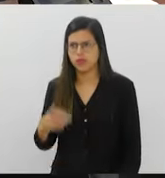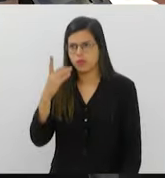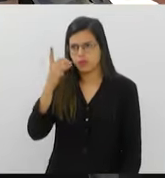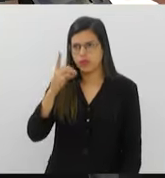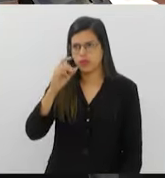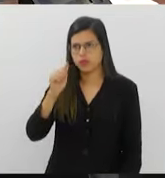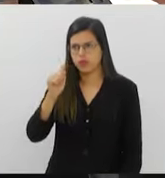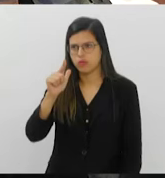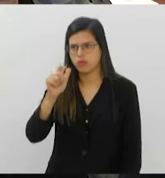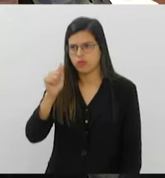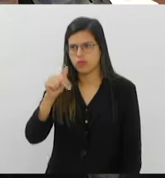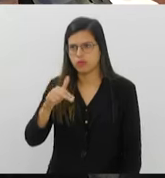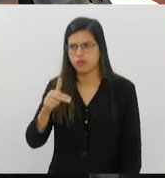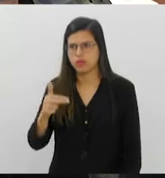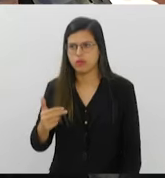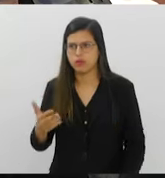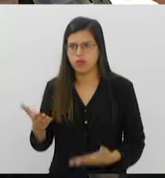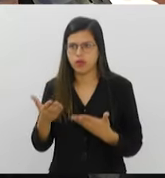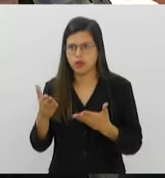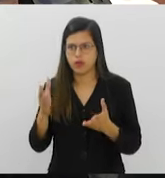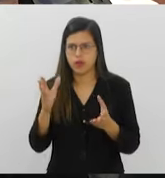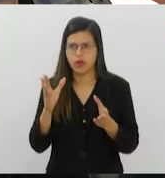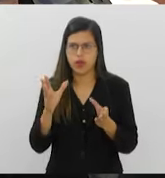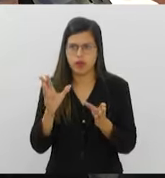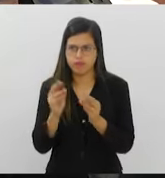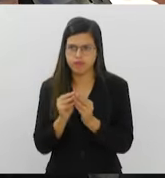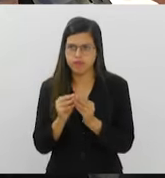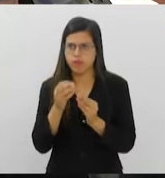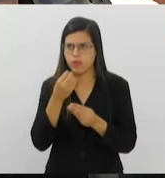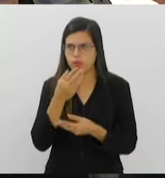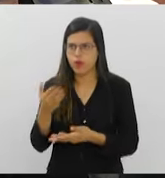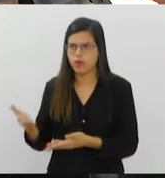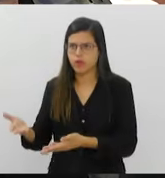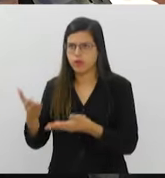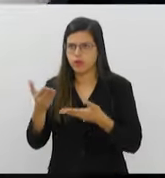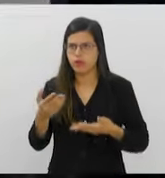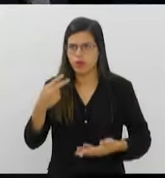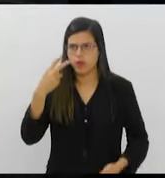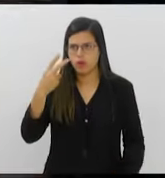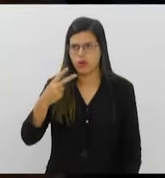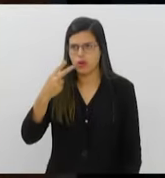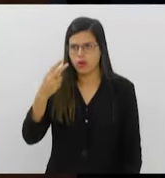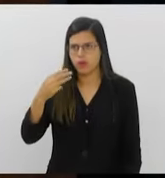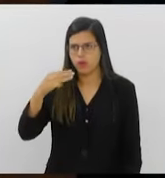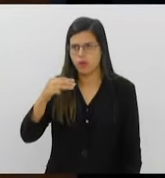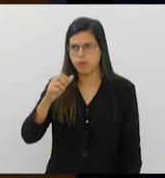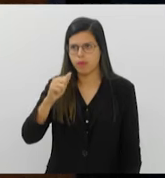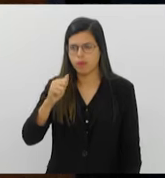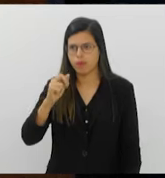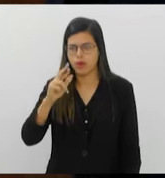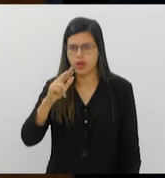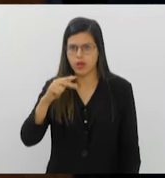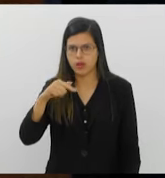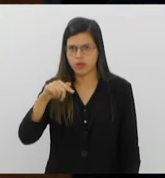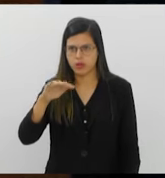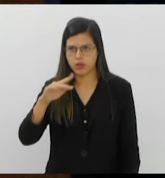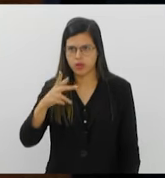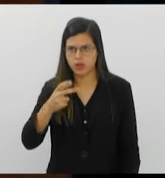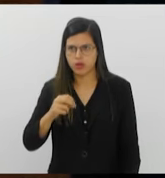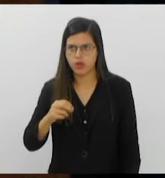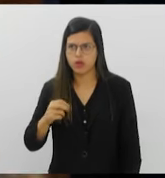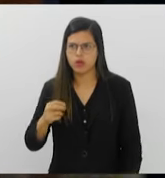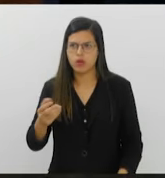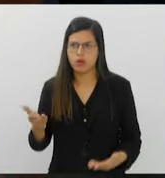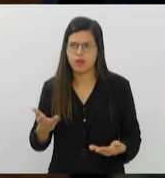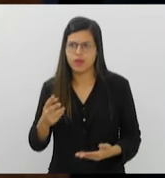obrigado. Queria brevemente dar boas-vindas ao vereador Marquinhos Bacelar, que agora será o meu